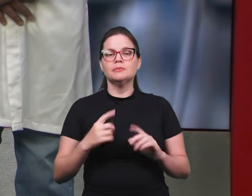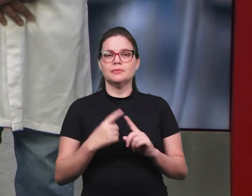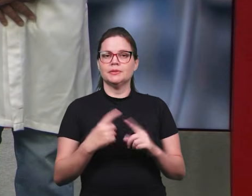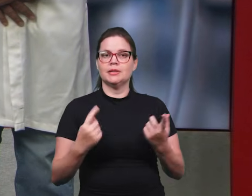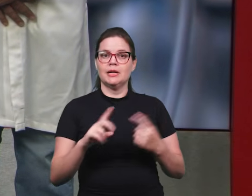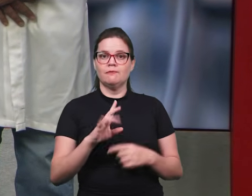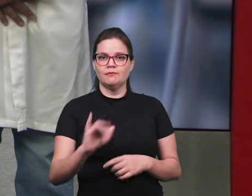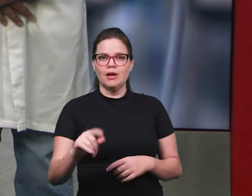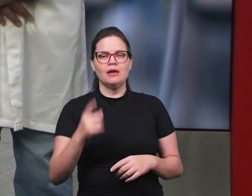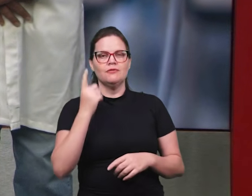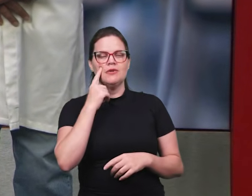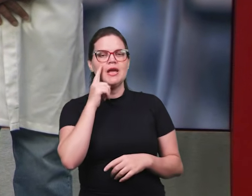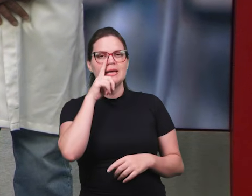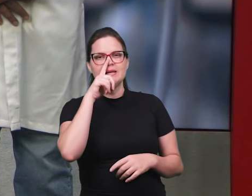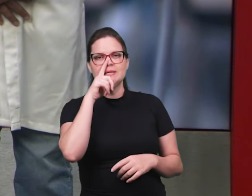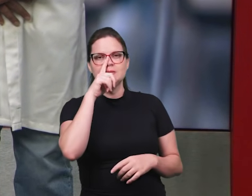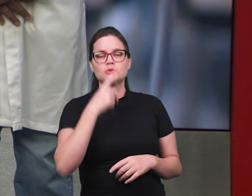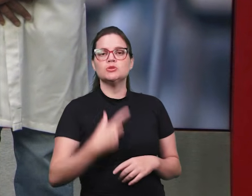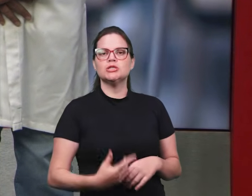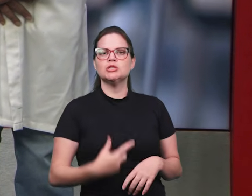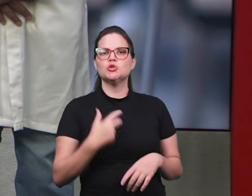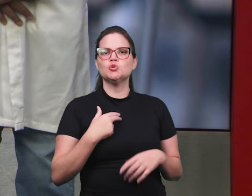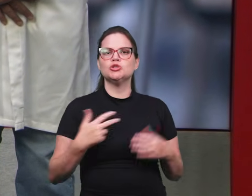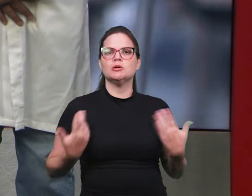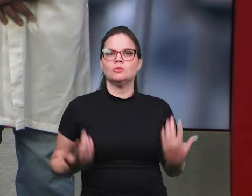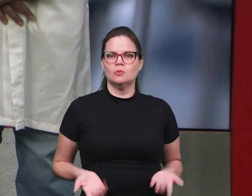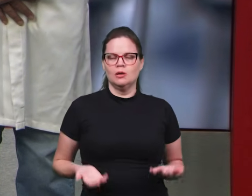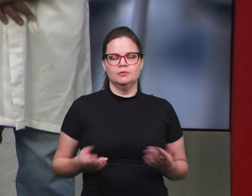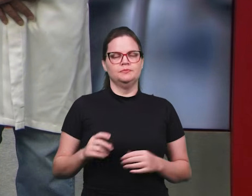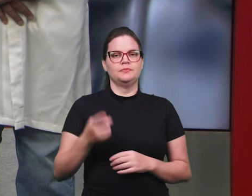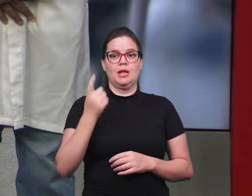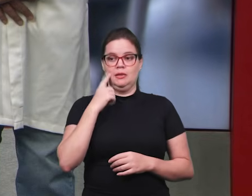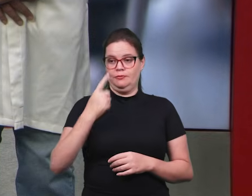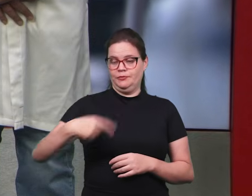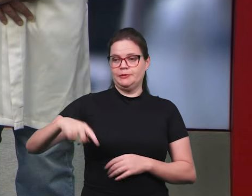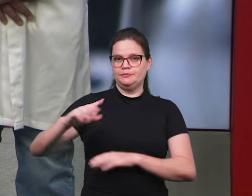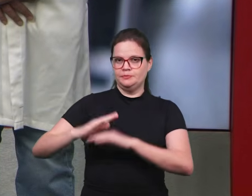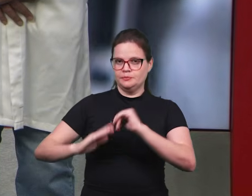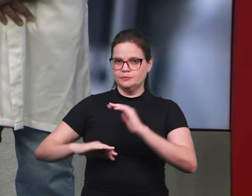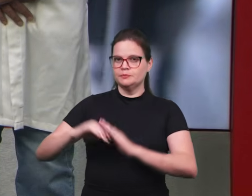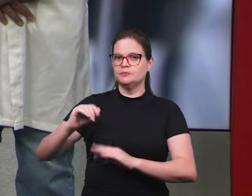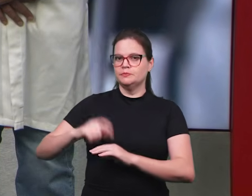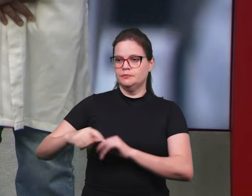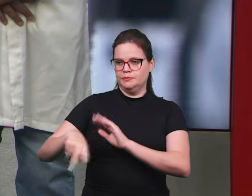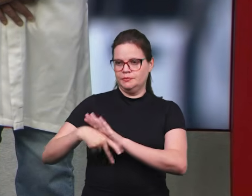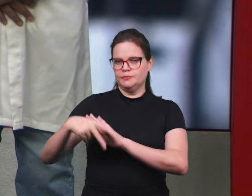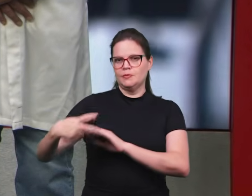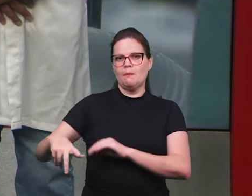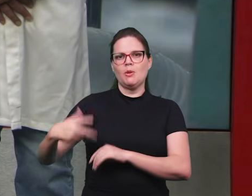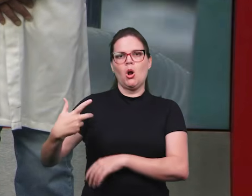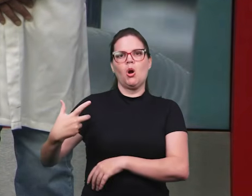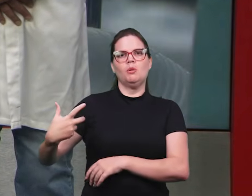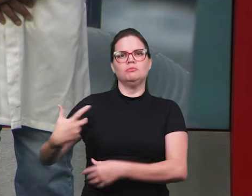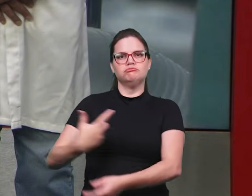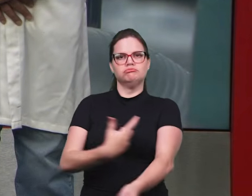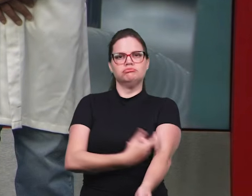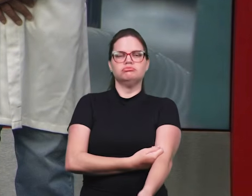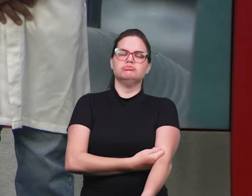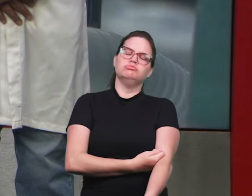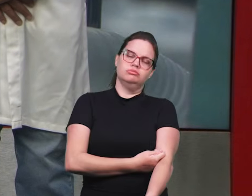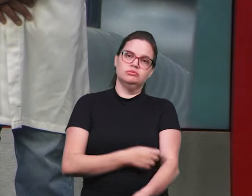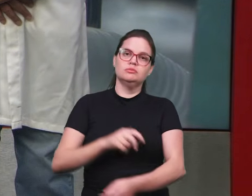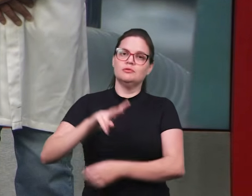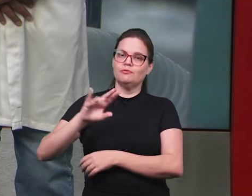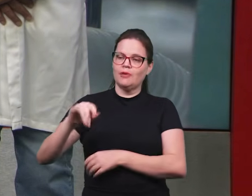ele vai fazer um risco cirúrgico, né, ele vai passar pelo anestesista, ele vai ser levado à